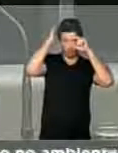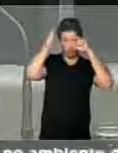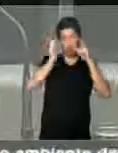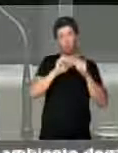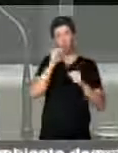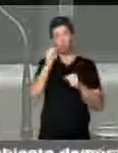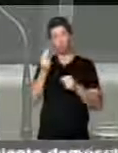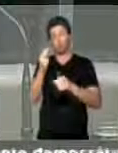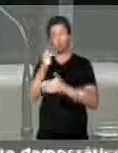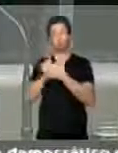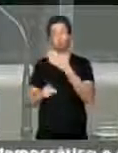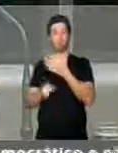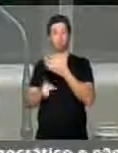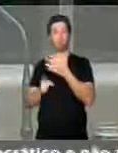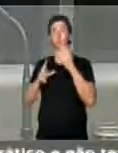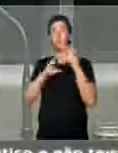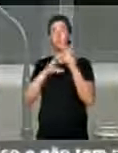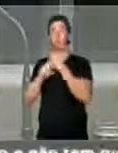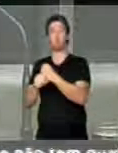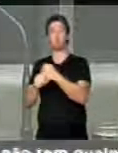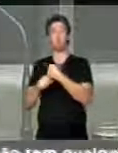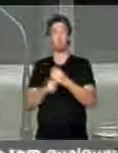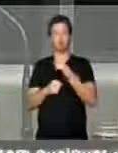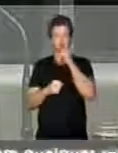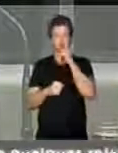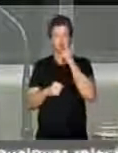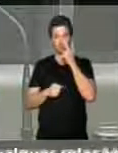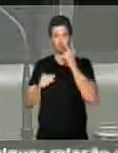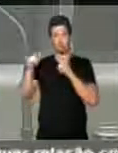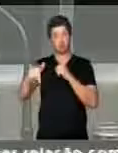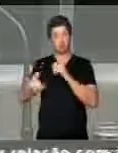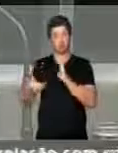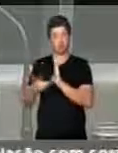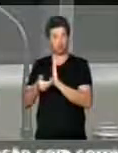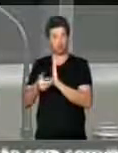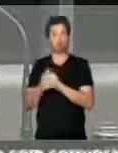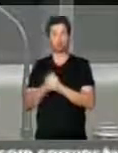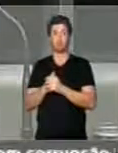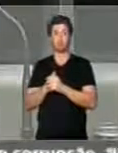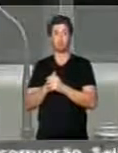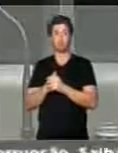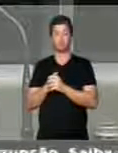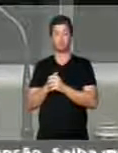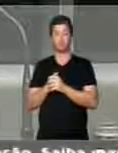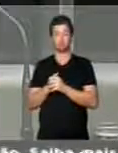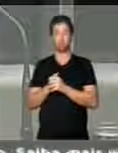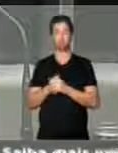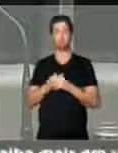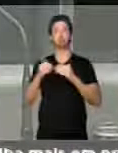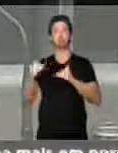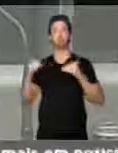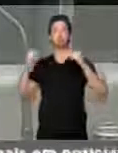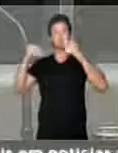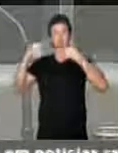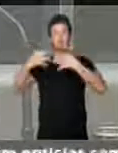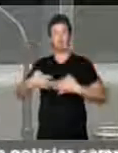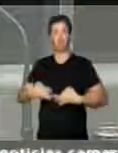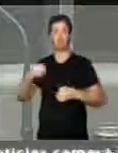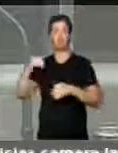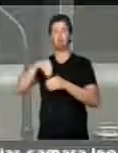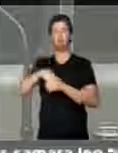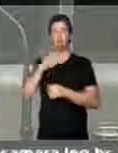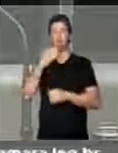no projeto que resgatará na Câmara dos Deputados a ética e a dignidade na